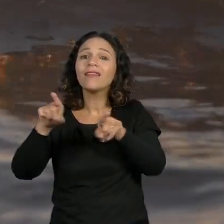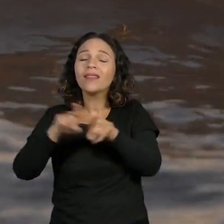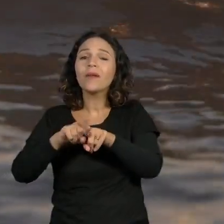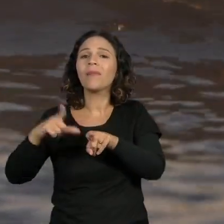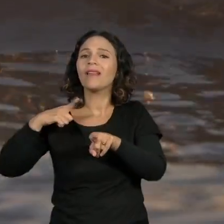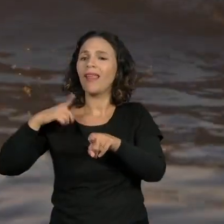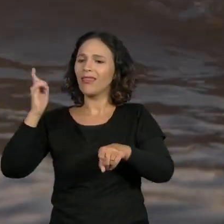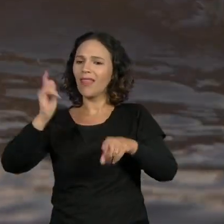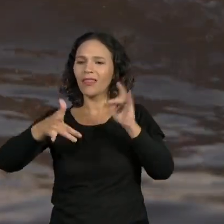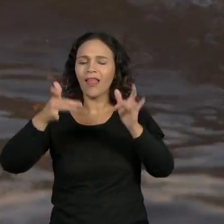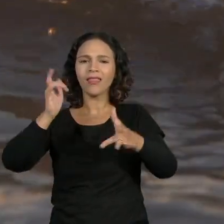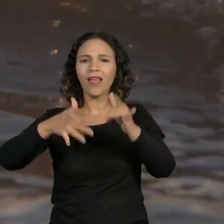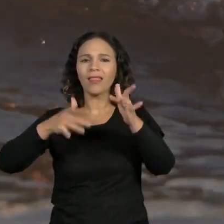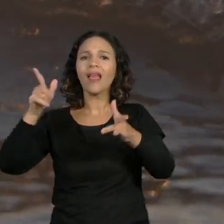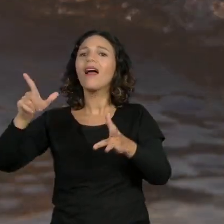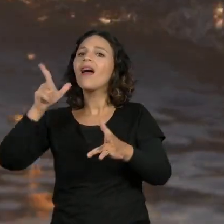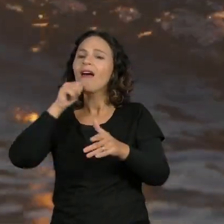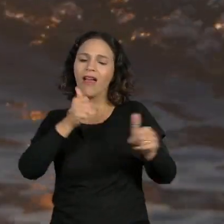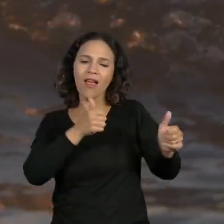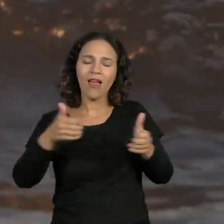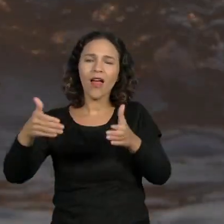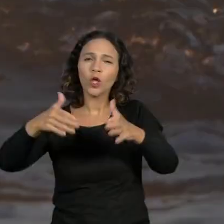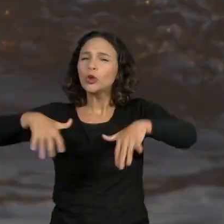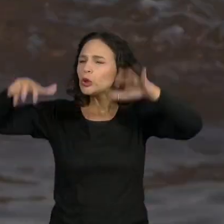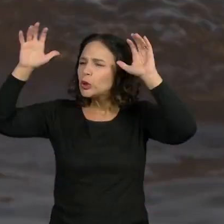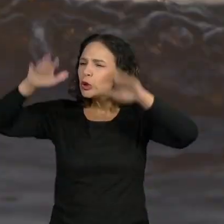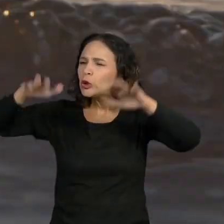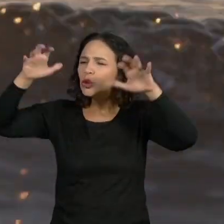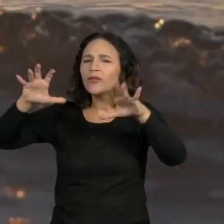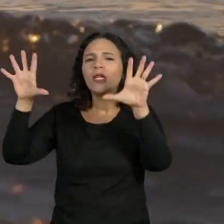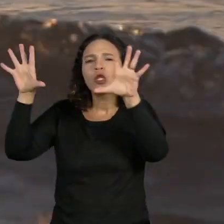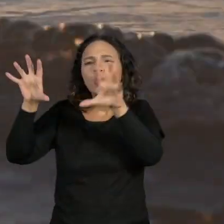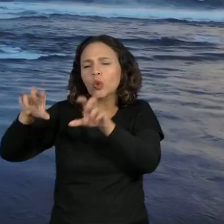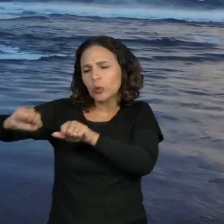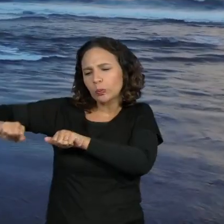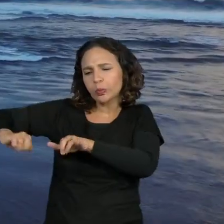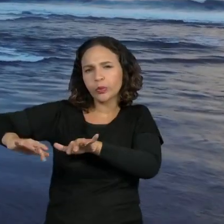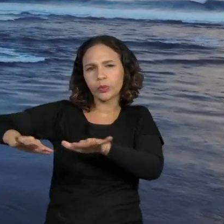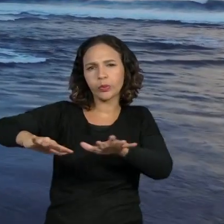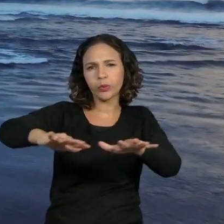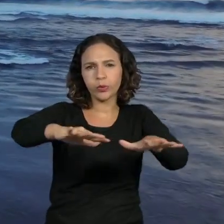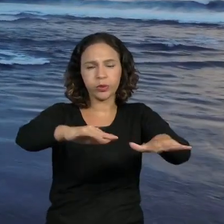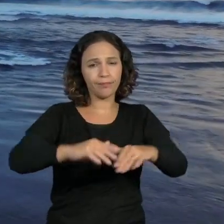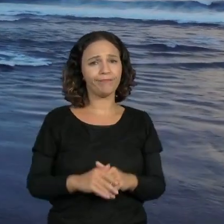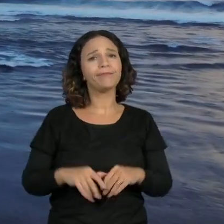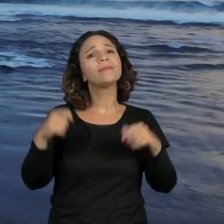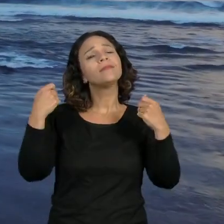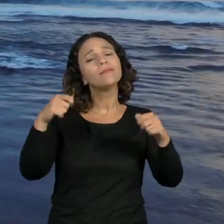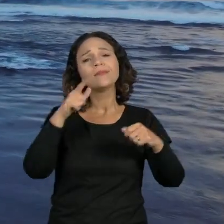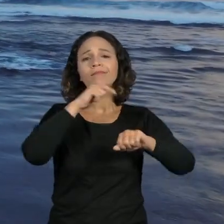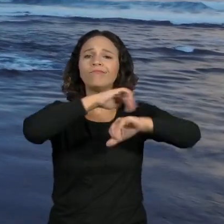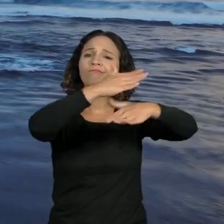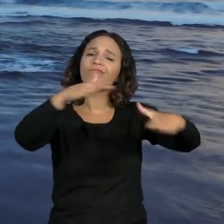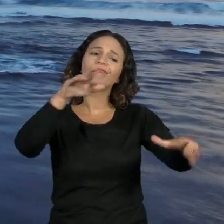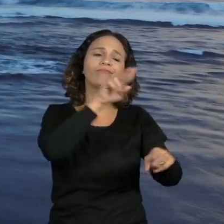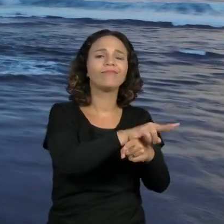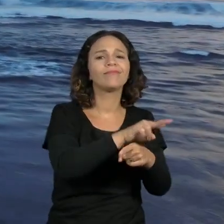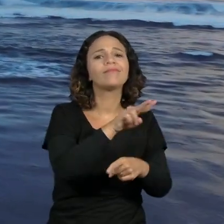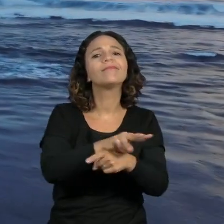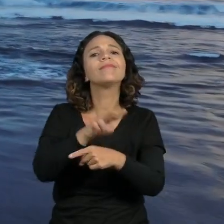orgânica levados pelos rios e chuvas intensas. É preciso conservar os mares e